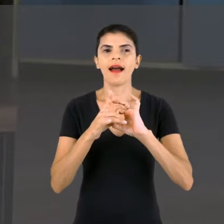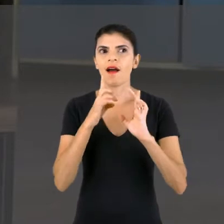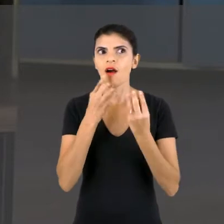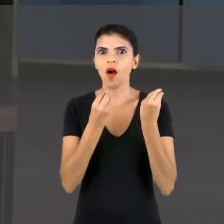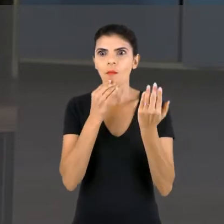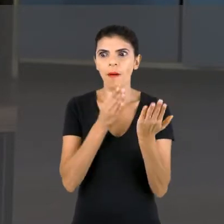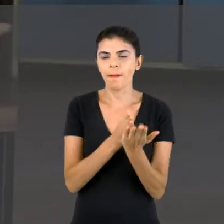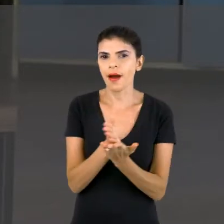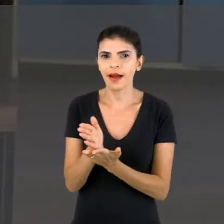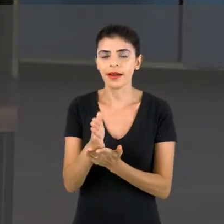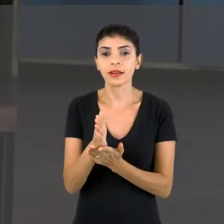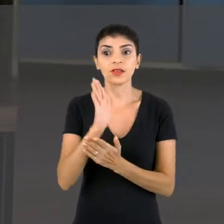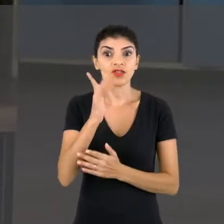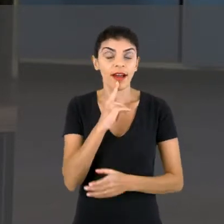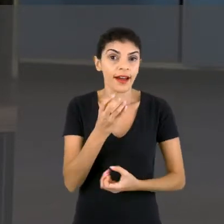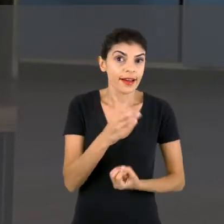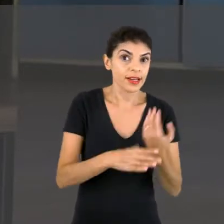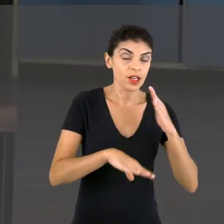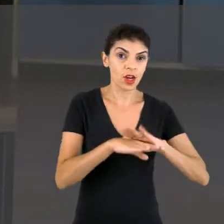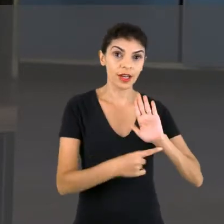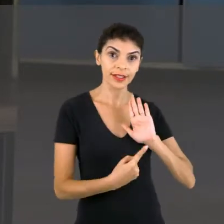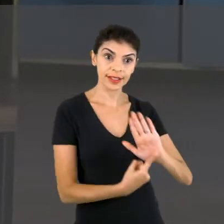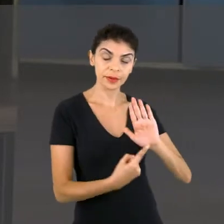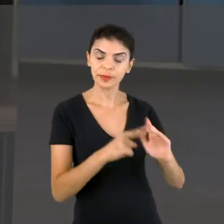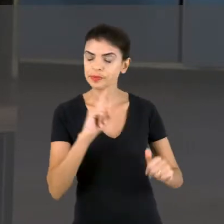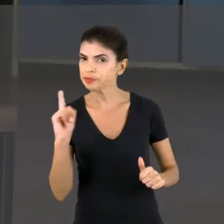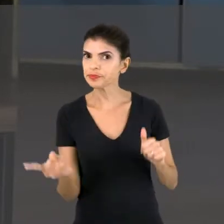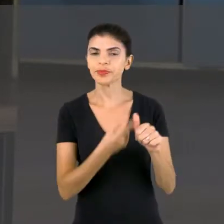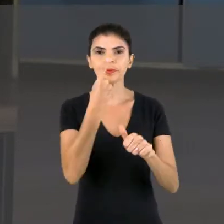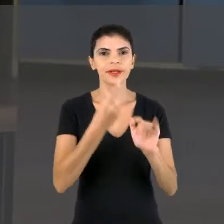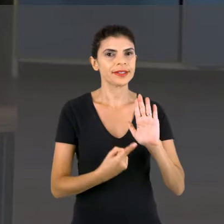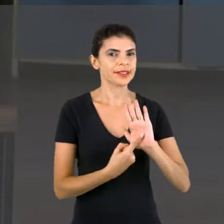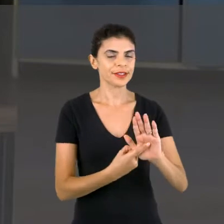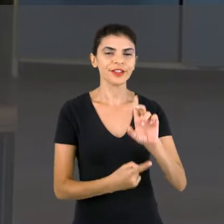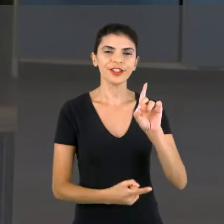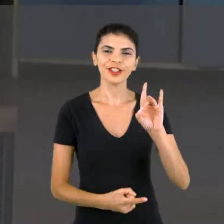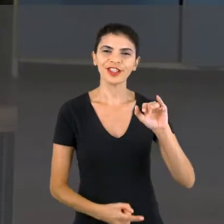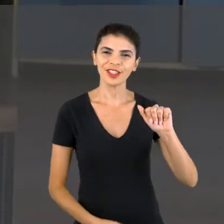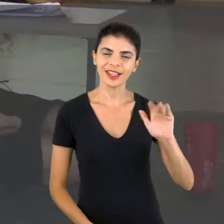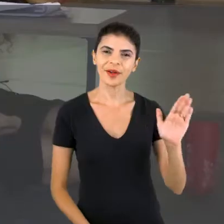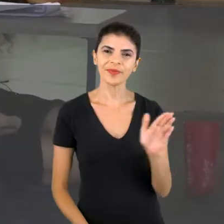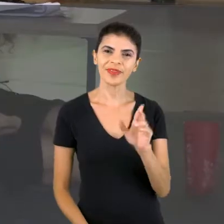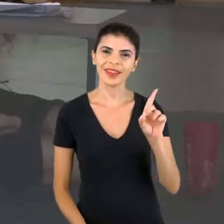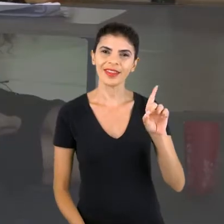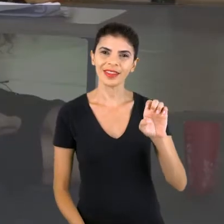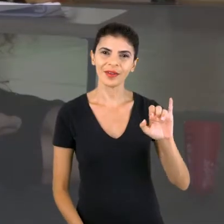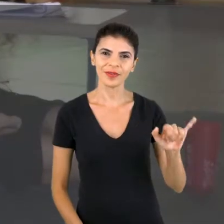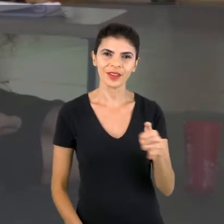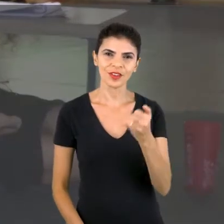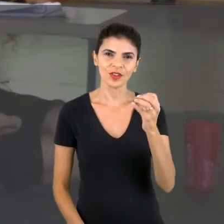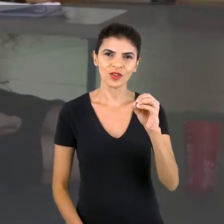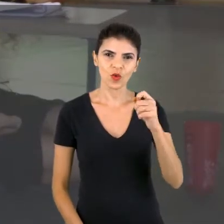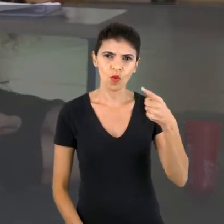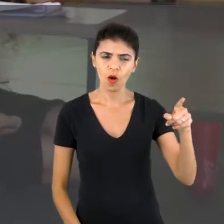vai dar o direcionamento, né? Quando a gente criou o espetáculo, nosso primeiro espetáculo, um dia de João, a